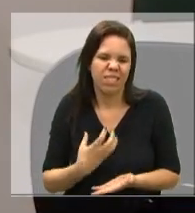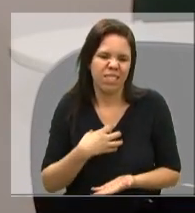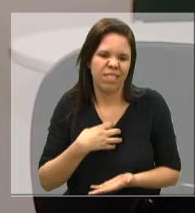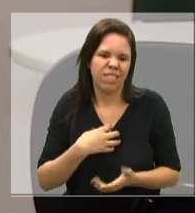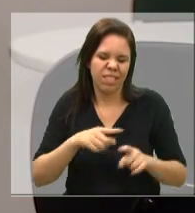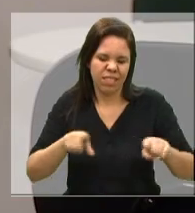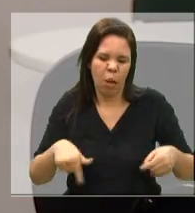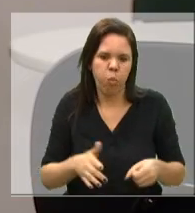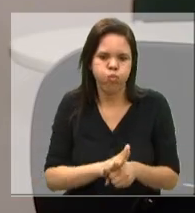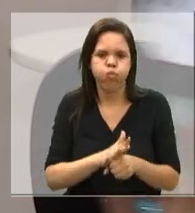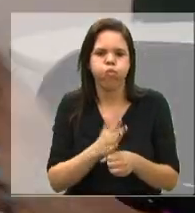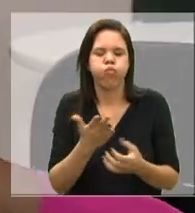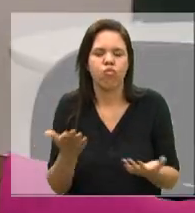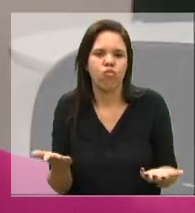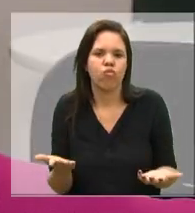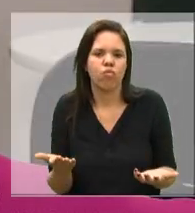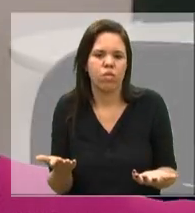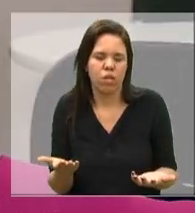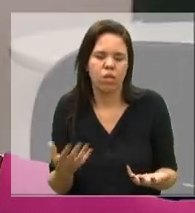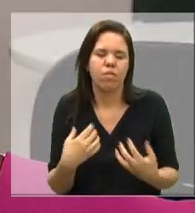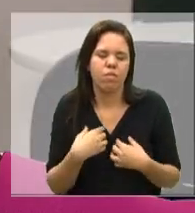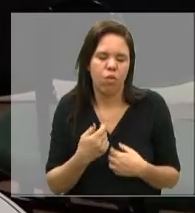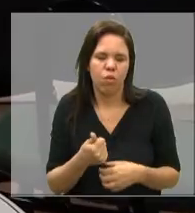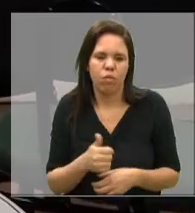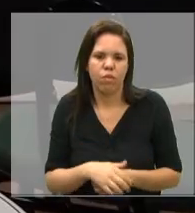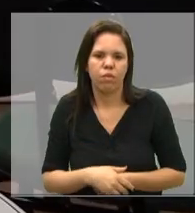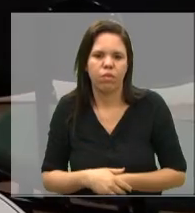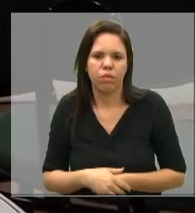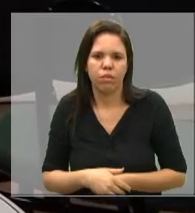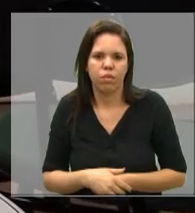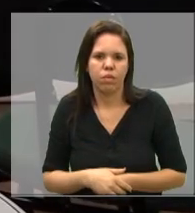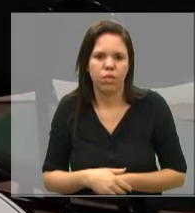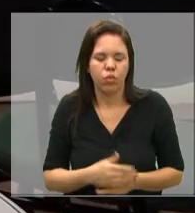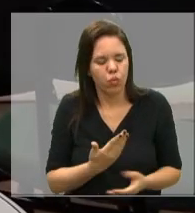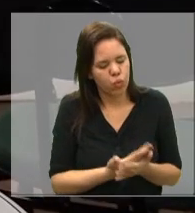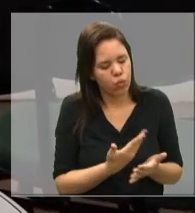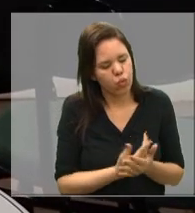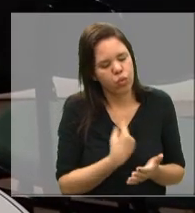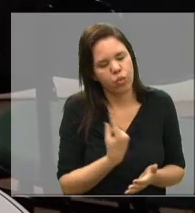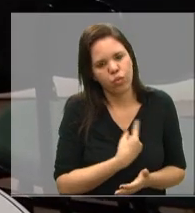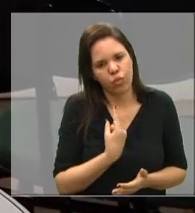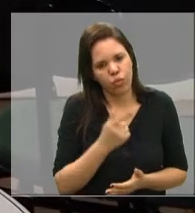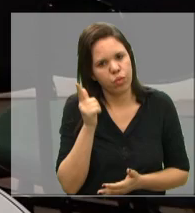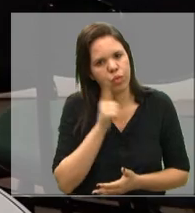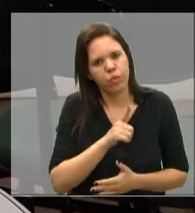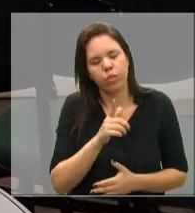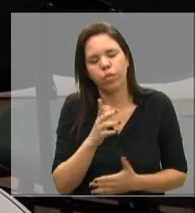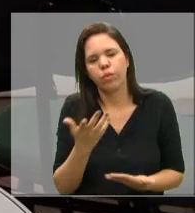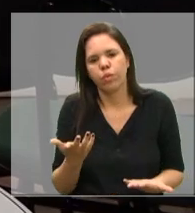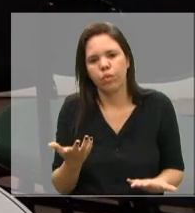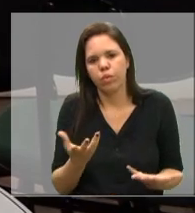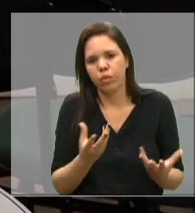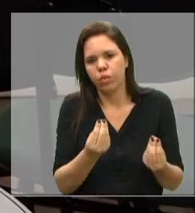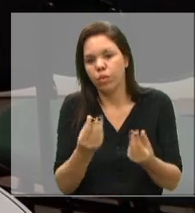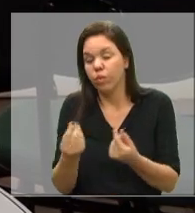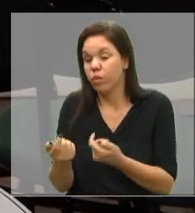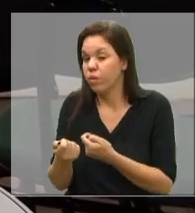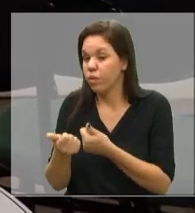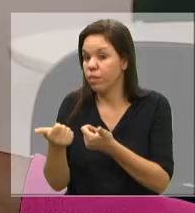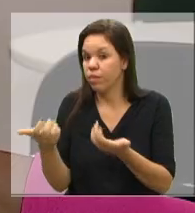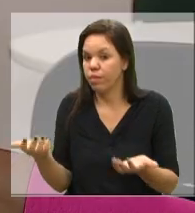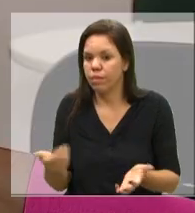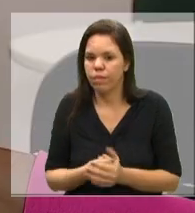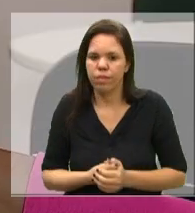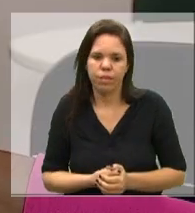daquela sala lotada, né? Um pouco de falta. Foi estudando sozinha que ela conquistou muitas